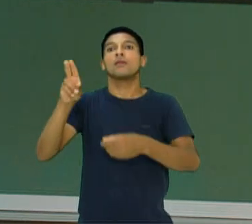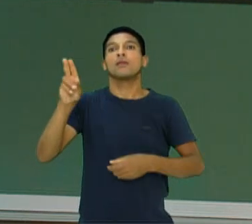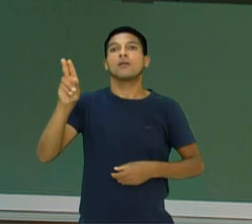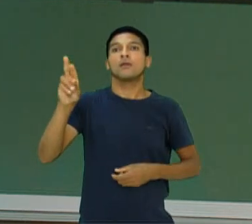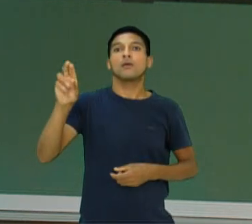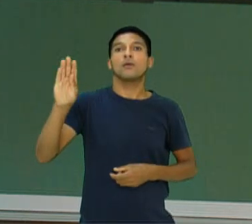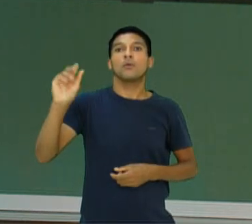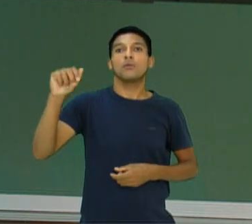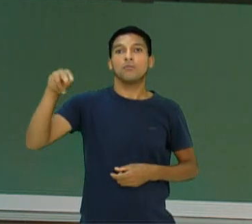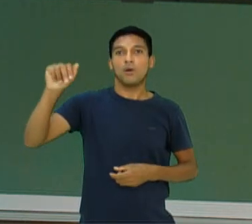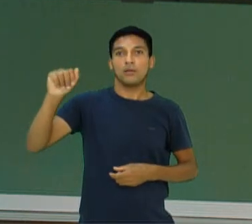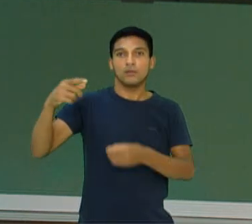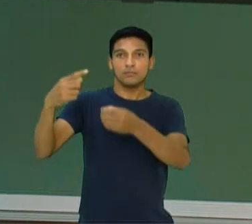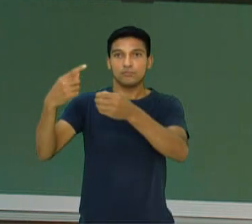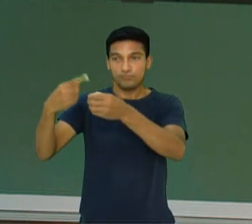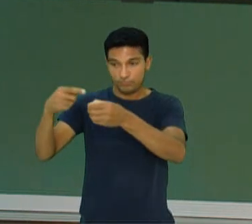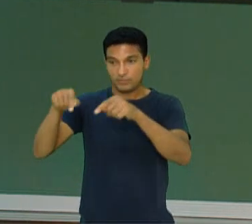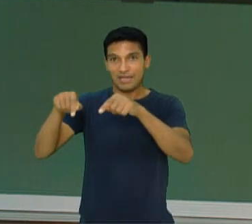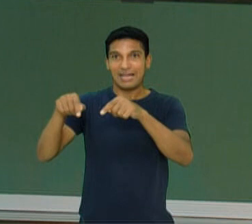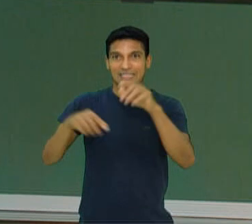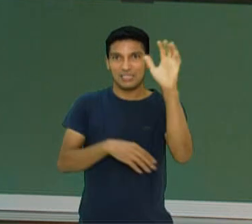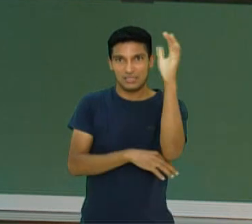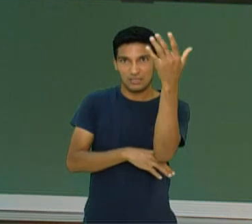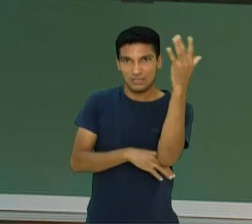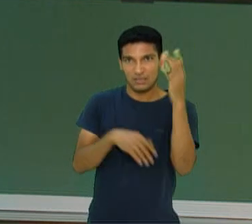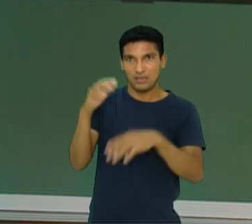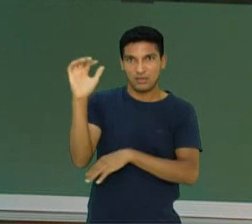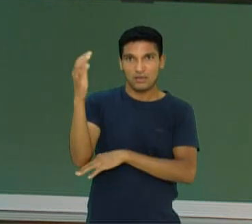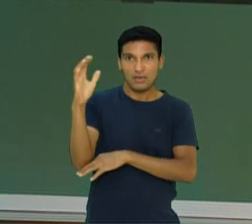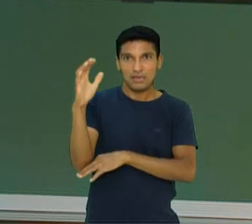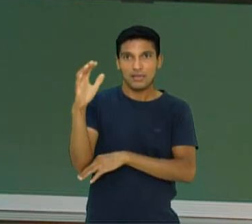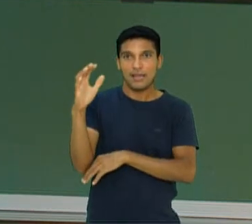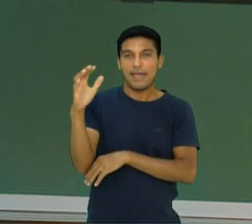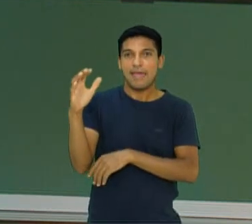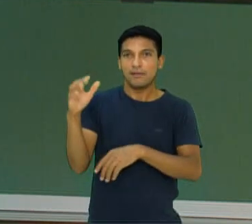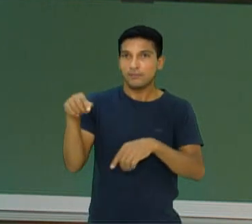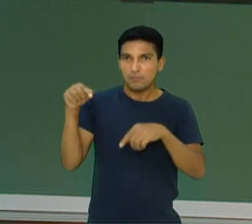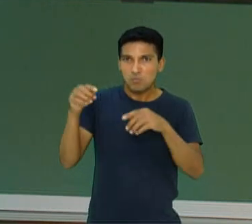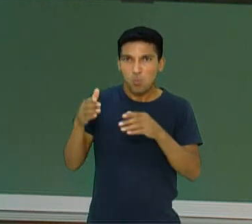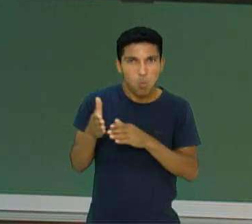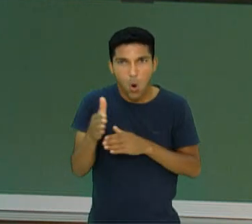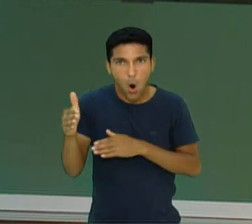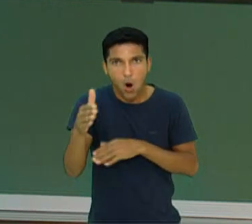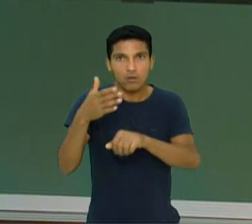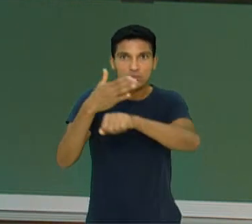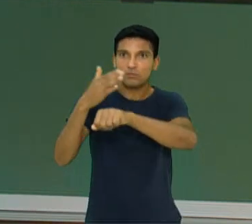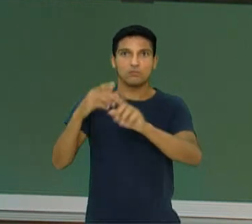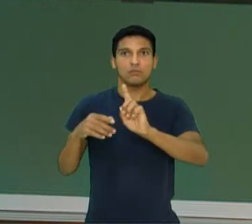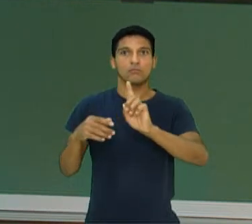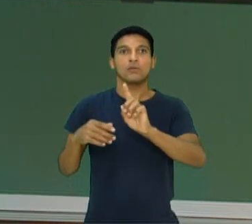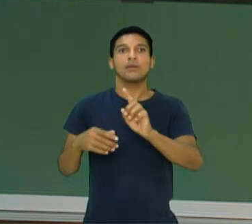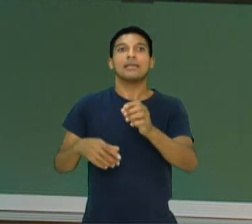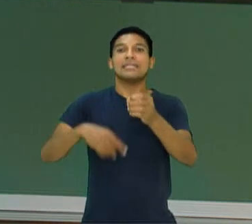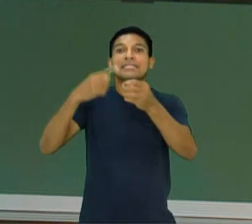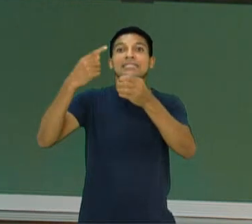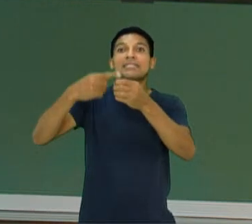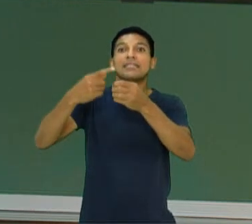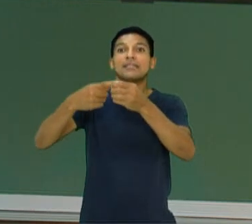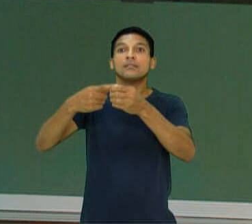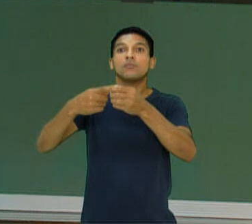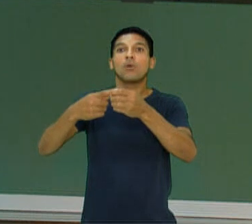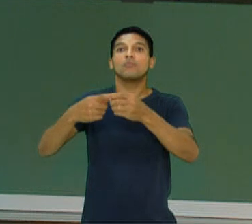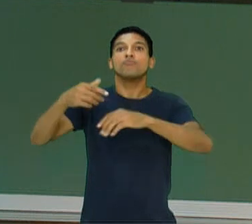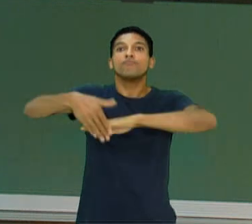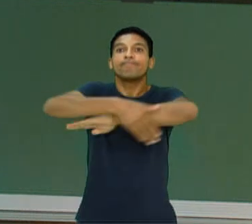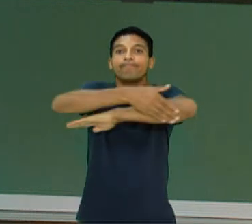da natureza, ela não está tão presente, tá? Ela não é um pré-requisito para